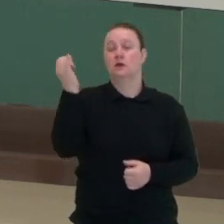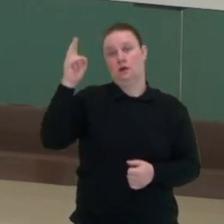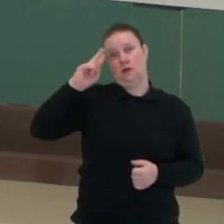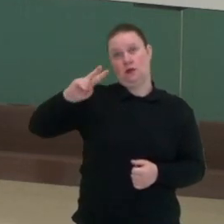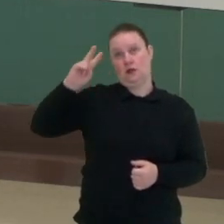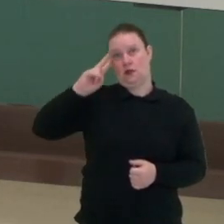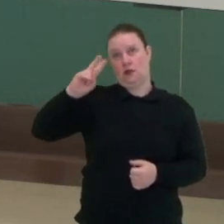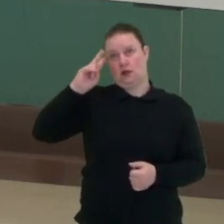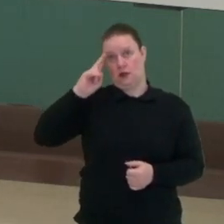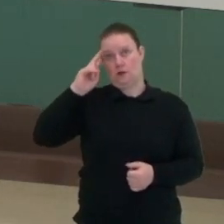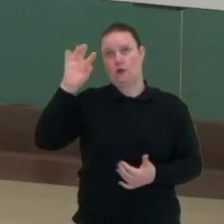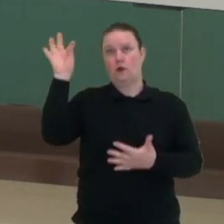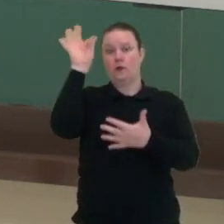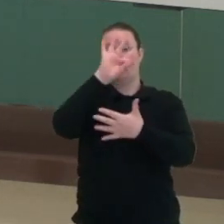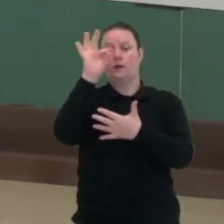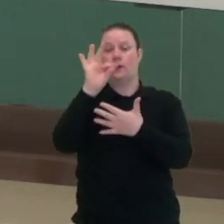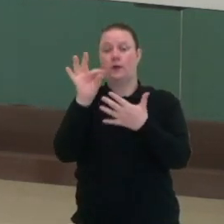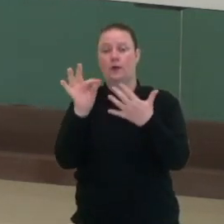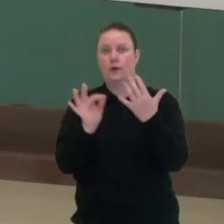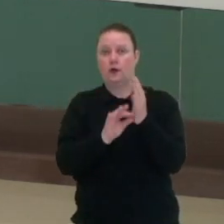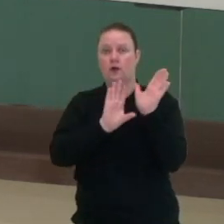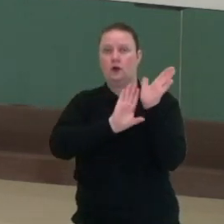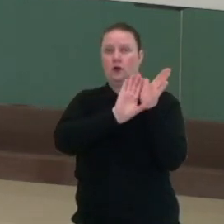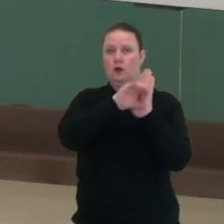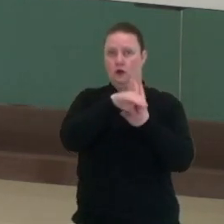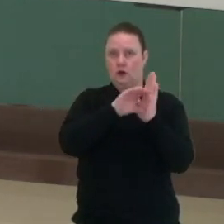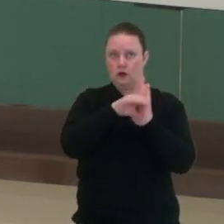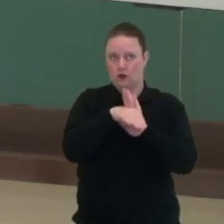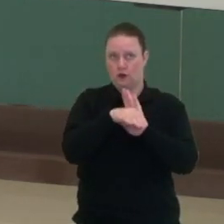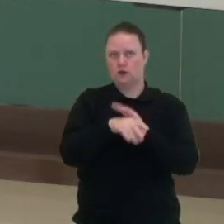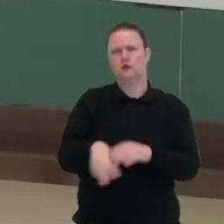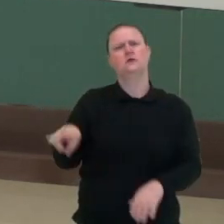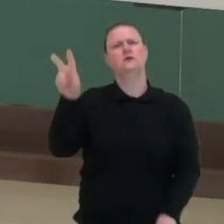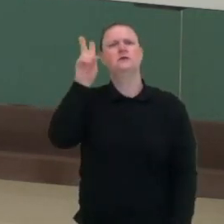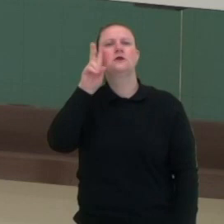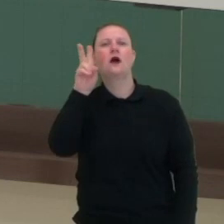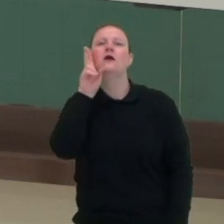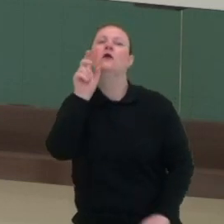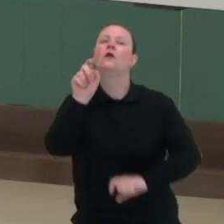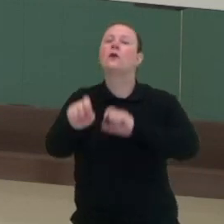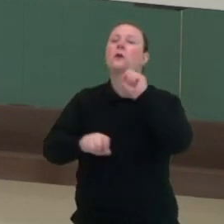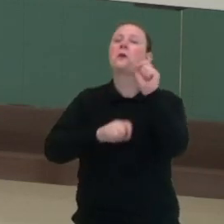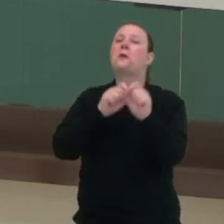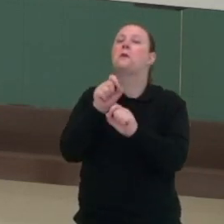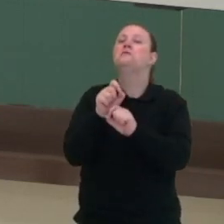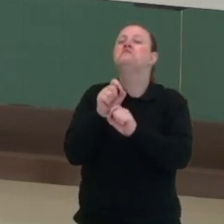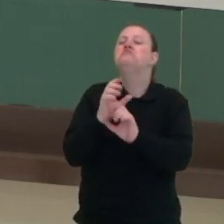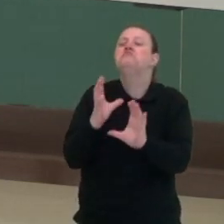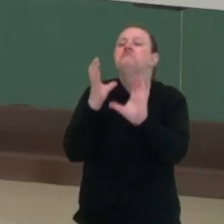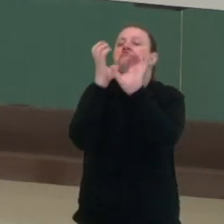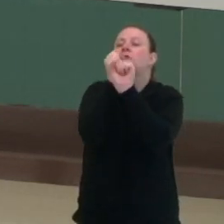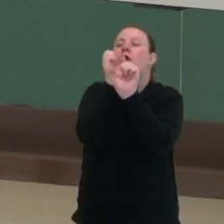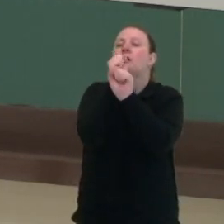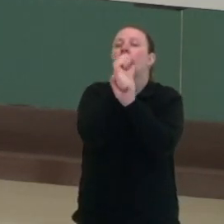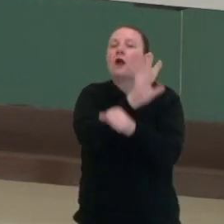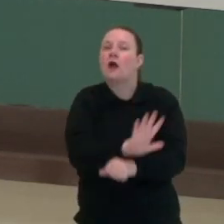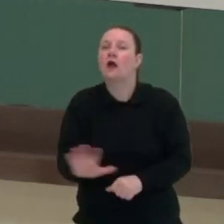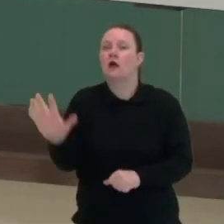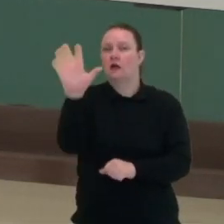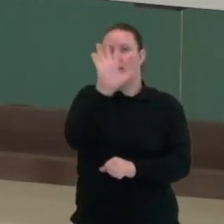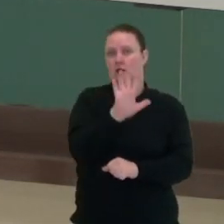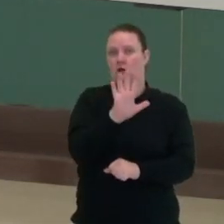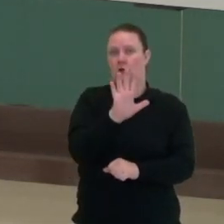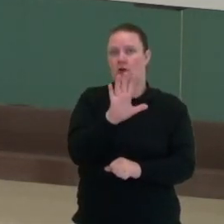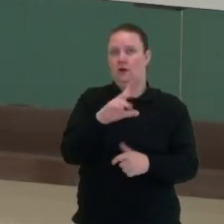relembrarmos alguns conceitos. Por exemplo, você se lembra como é que a gente calcula a área de uma